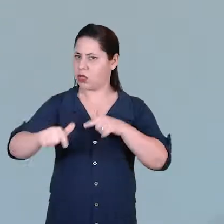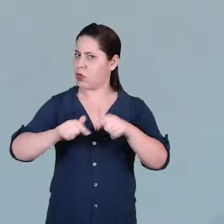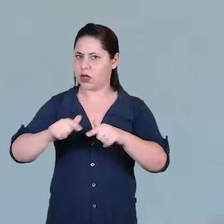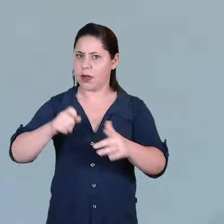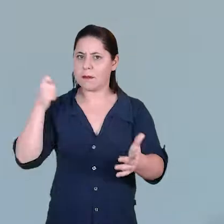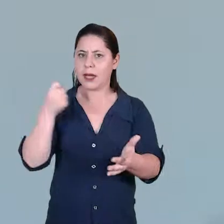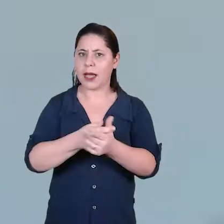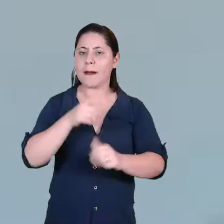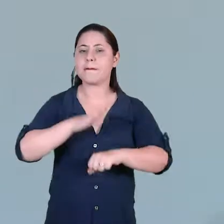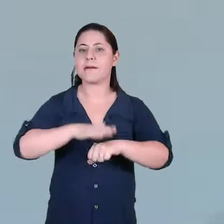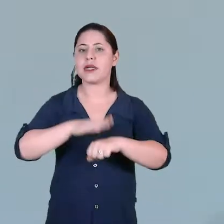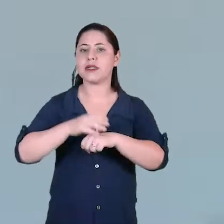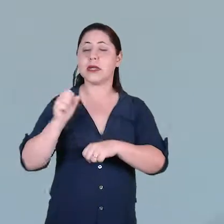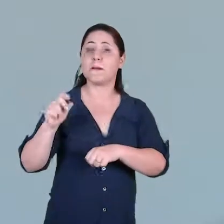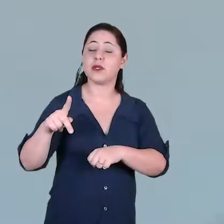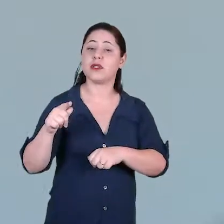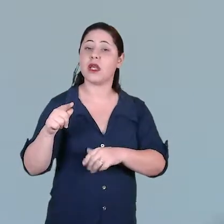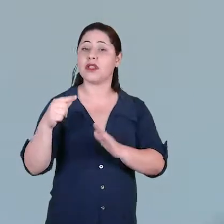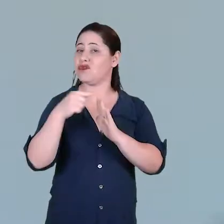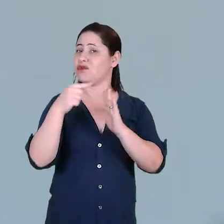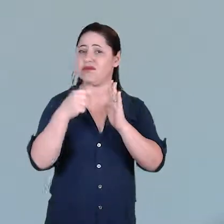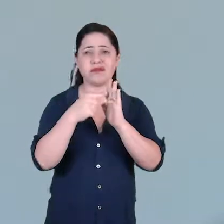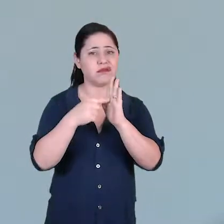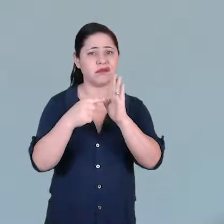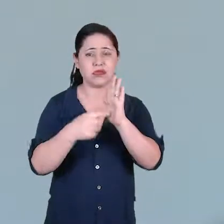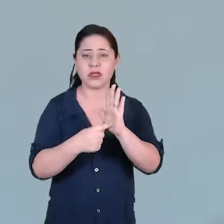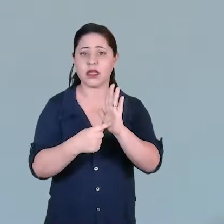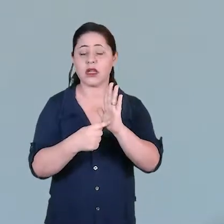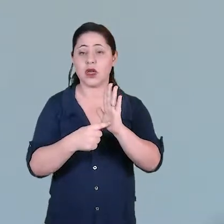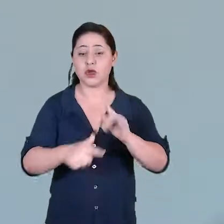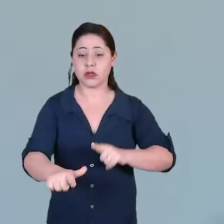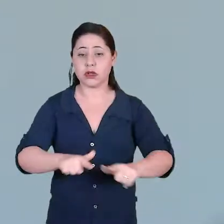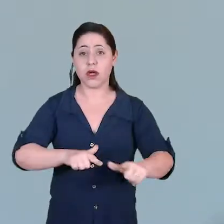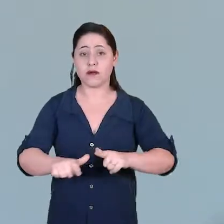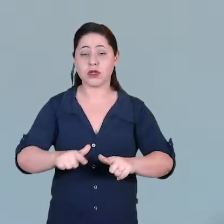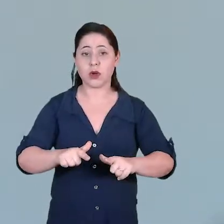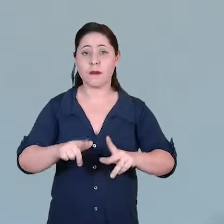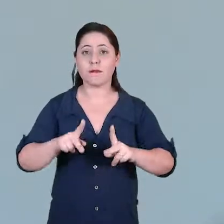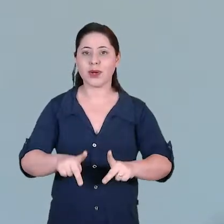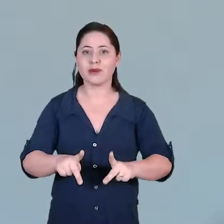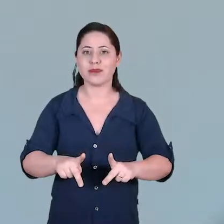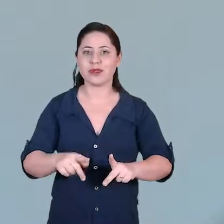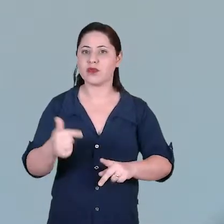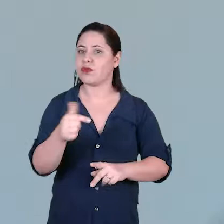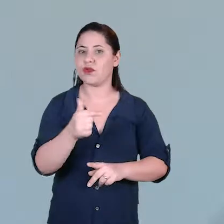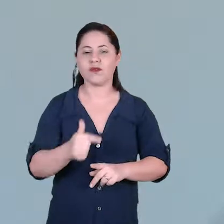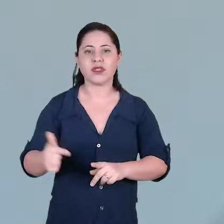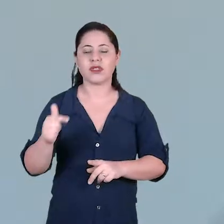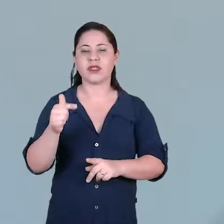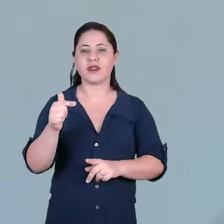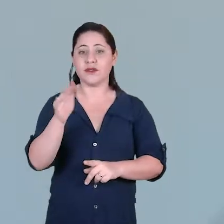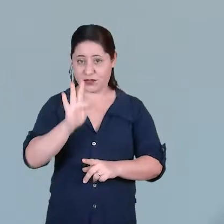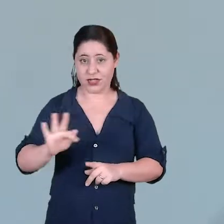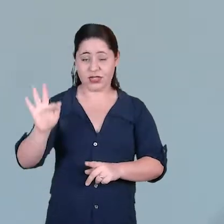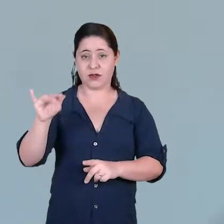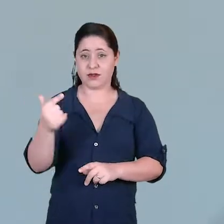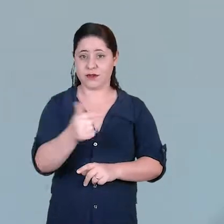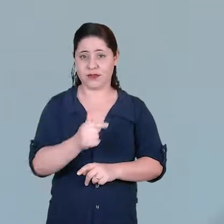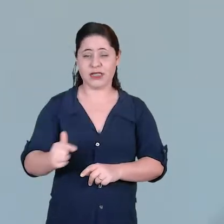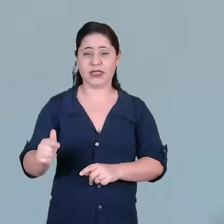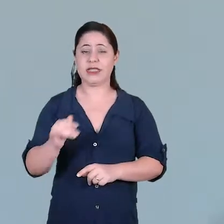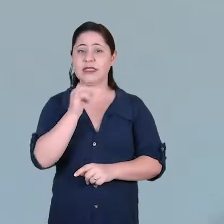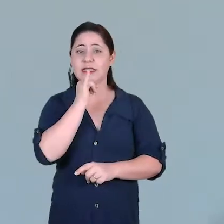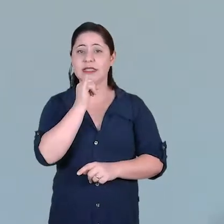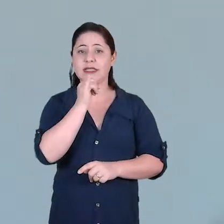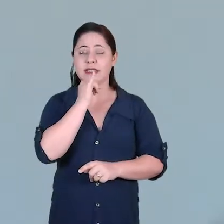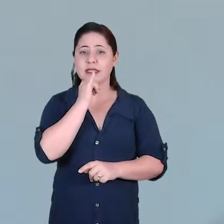sua aposentadoria. São vários pontos. O servidor público, por exemplo, ele não vai ter mais o federal, que está lá, ele não vai ter mais,